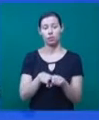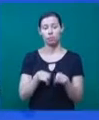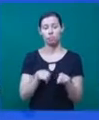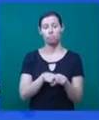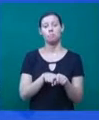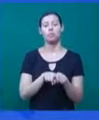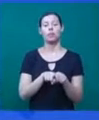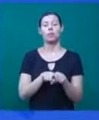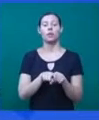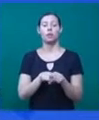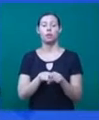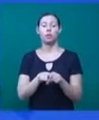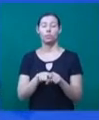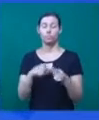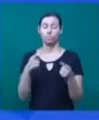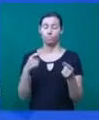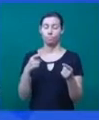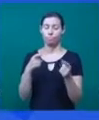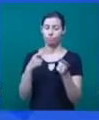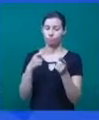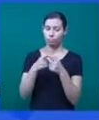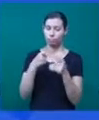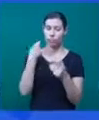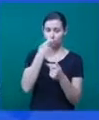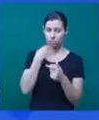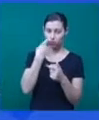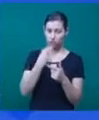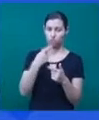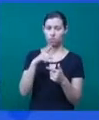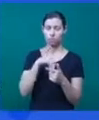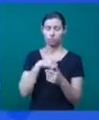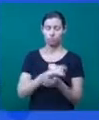médico e odontológico. O contato,